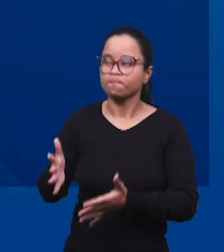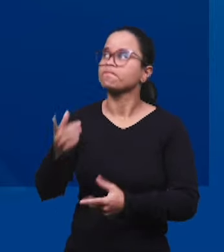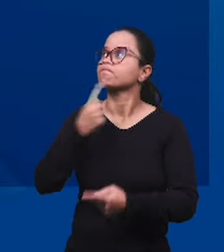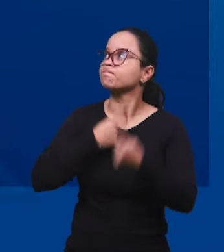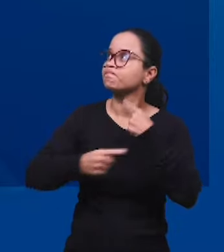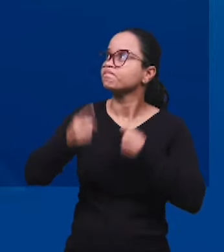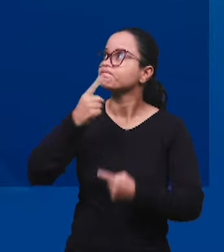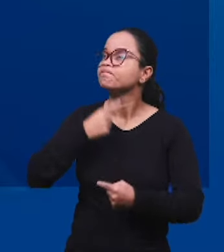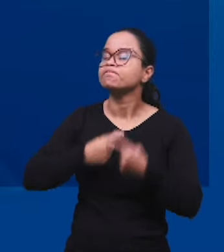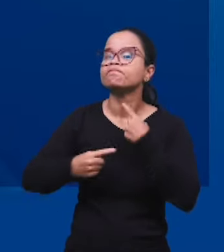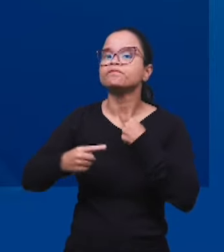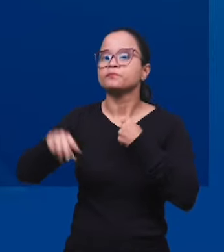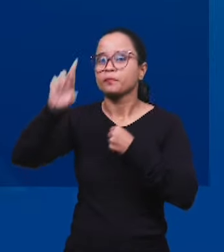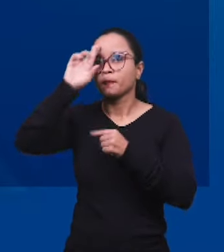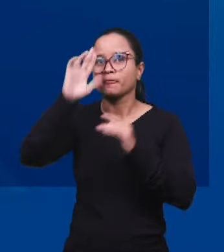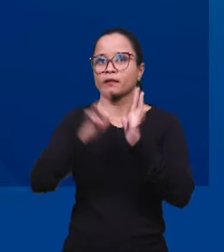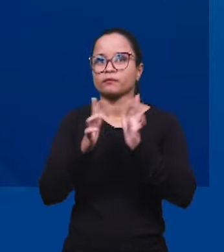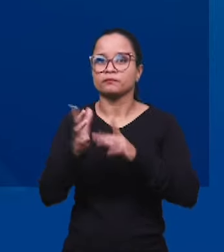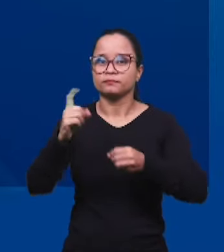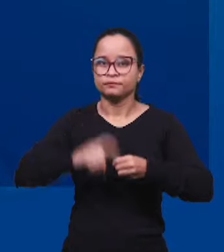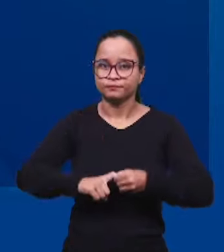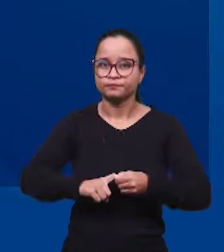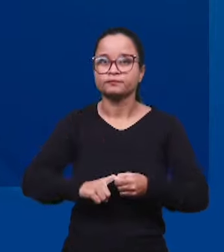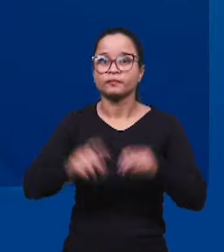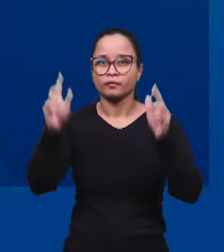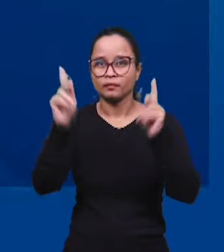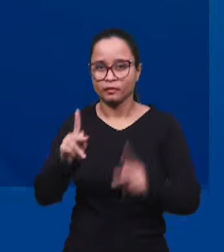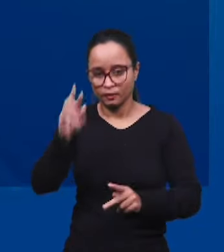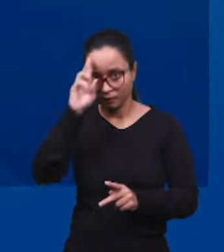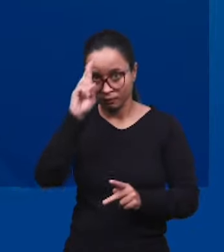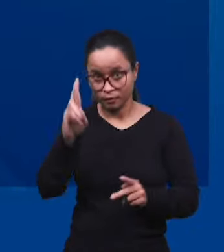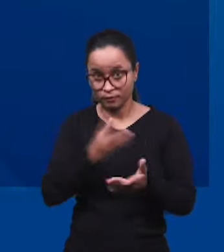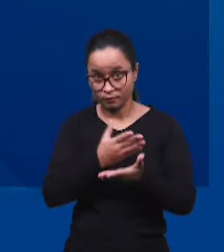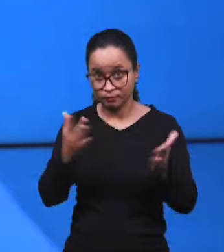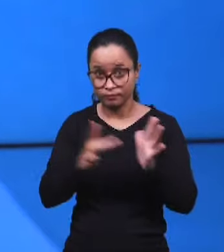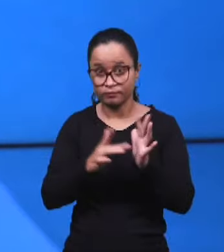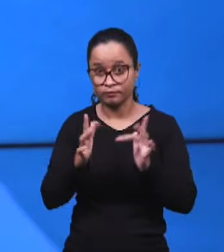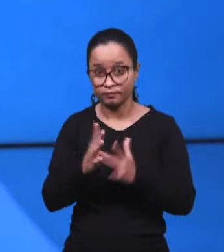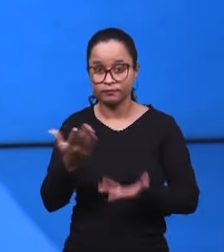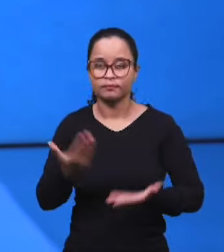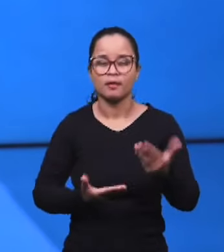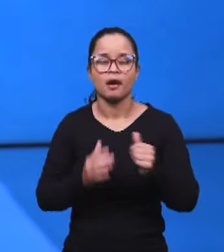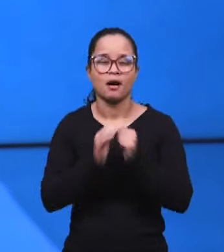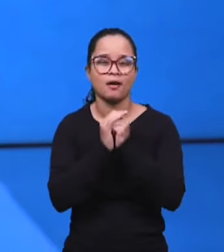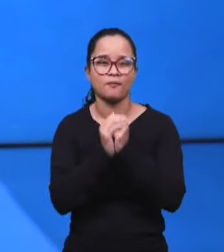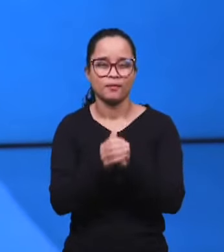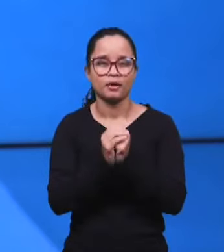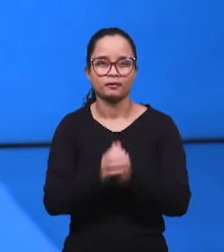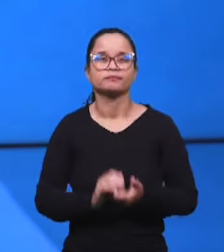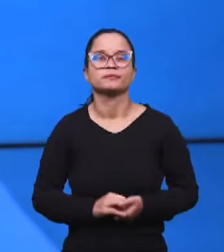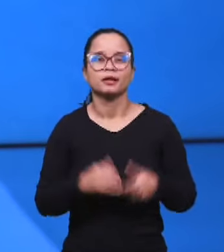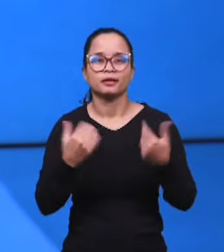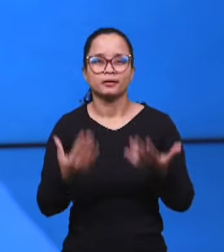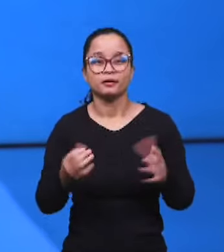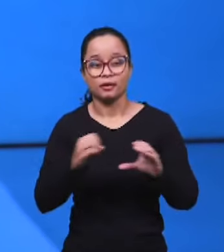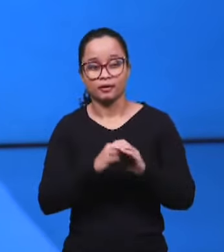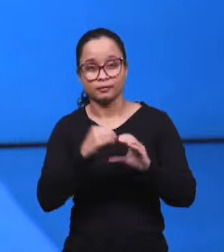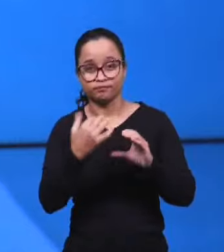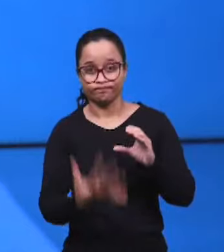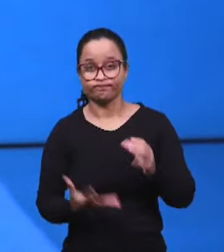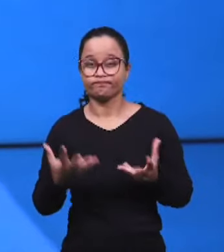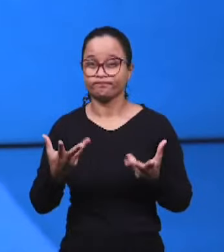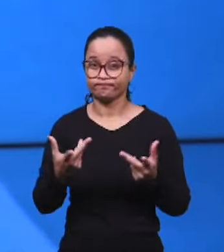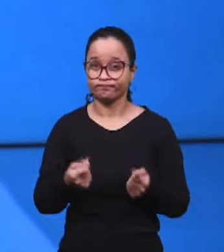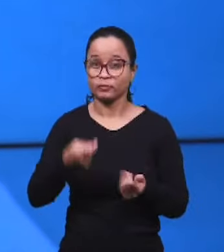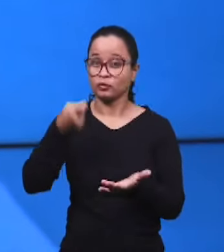anseia pela volta de Jesus. A paz do Senhor Jesus, irmãos. Amém, Francisco. É notável esse aspecto do